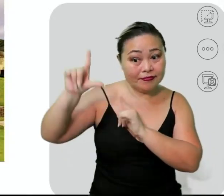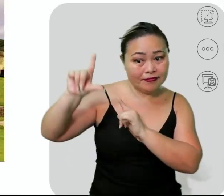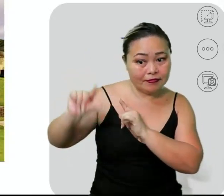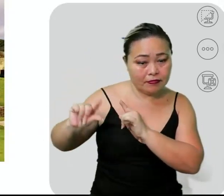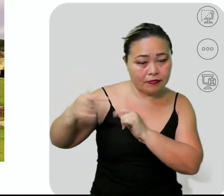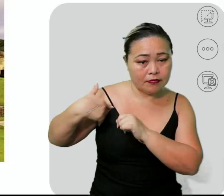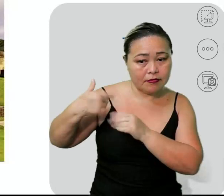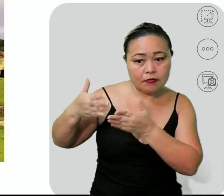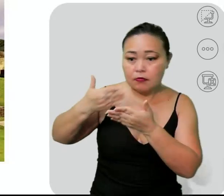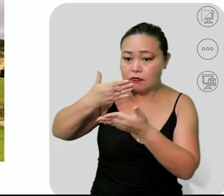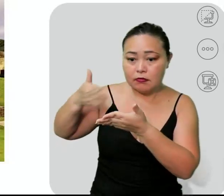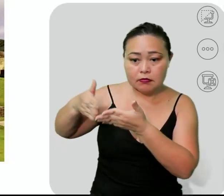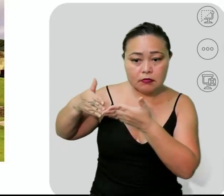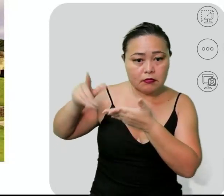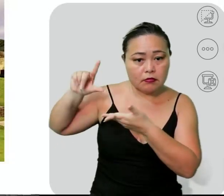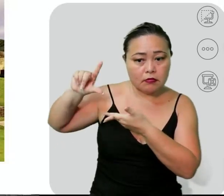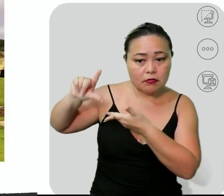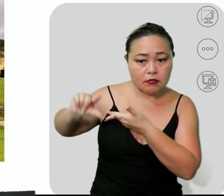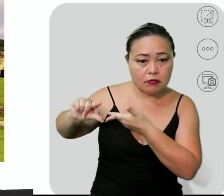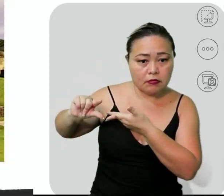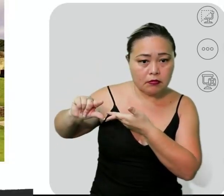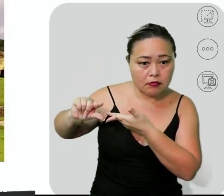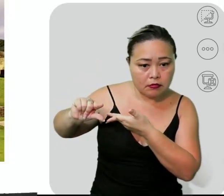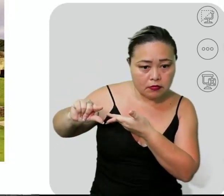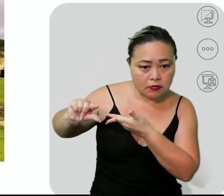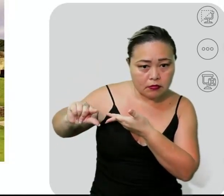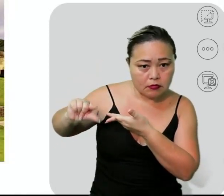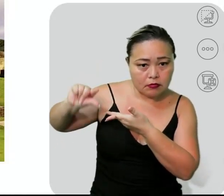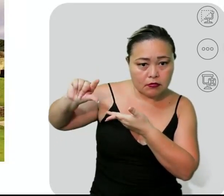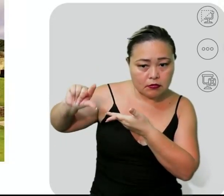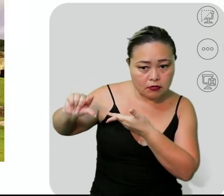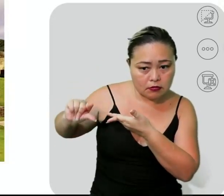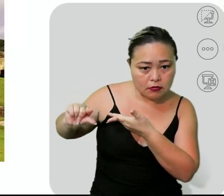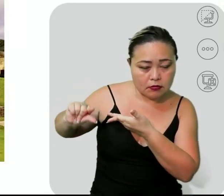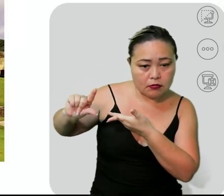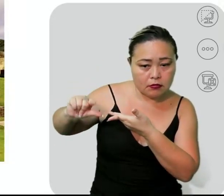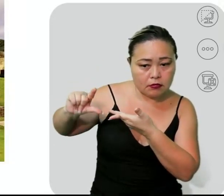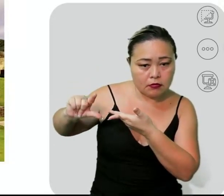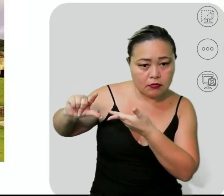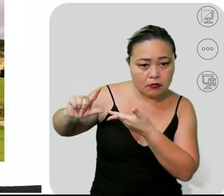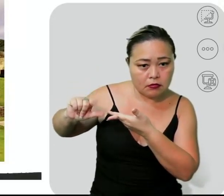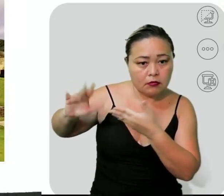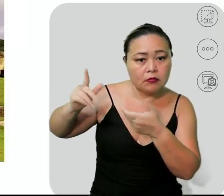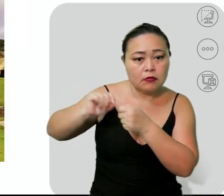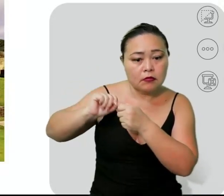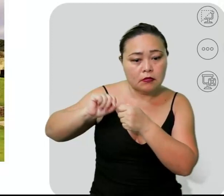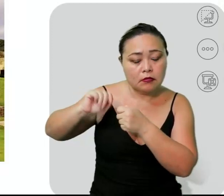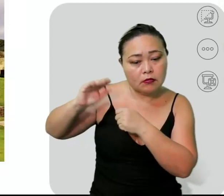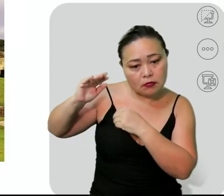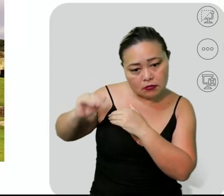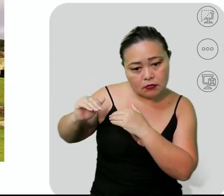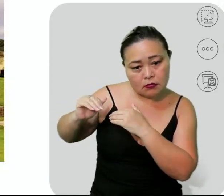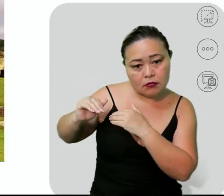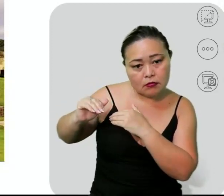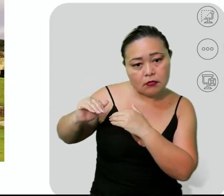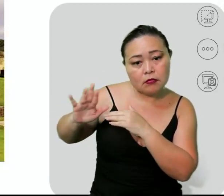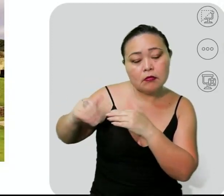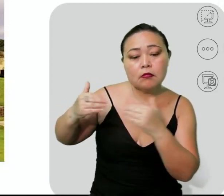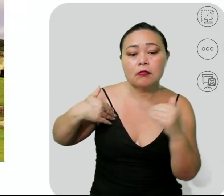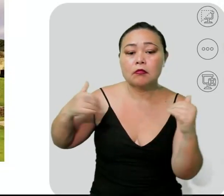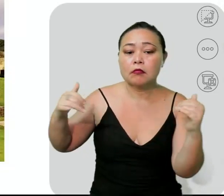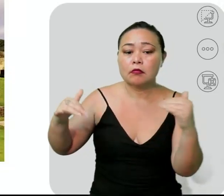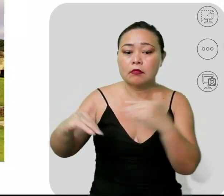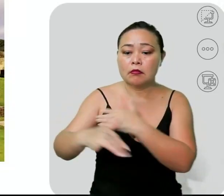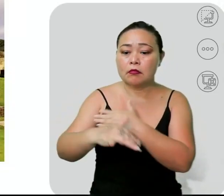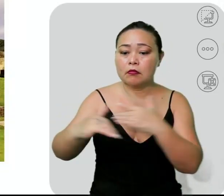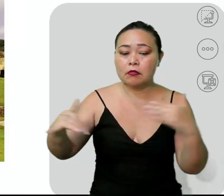né? As cidades antigamente, as cidades antigamente, pode baixar, elas